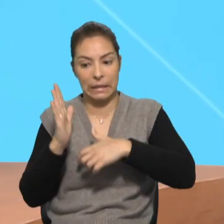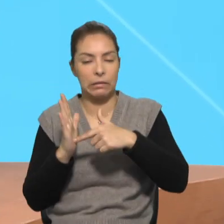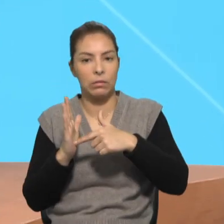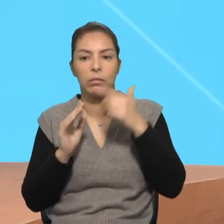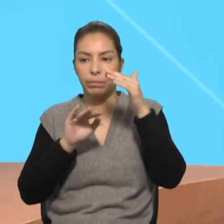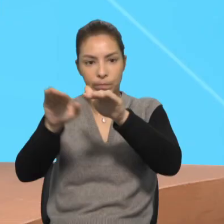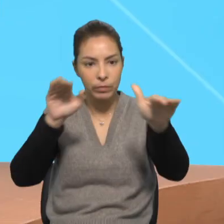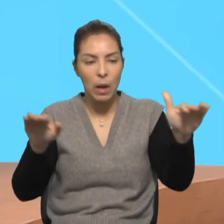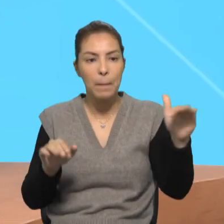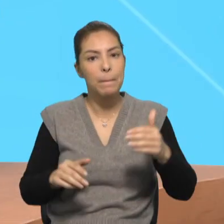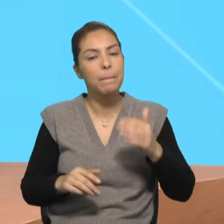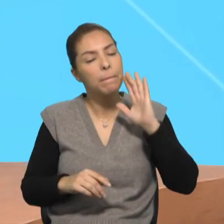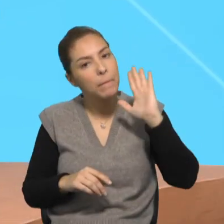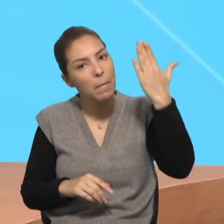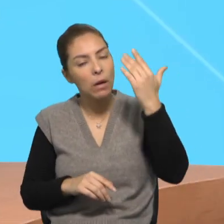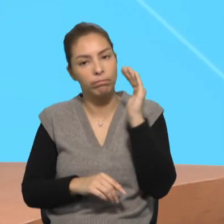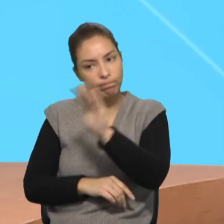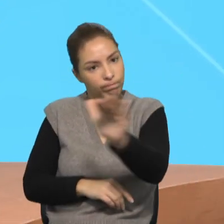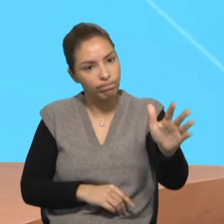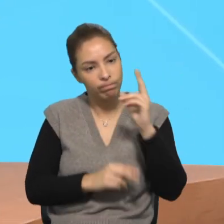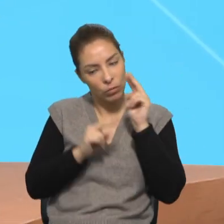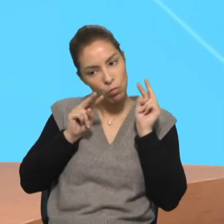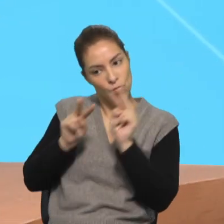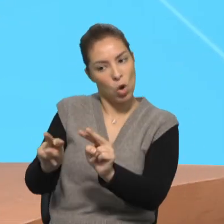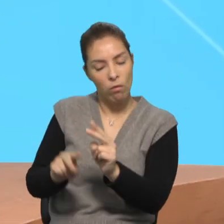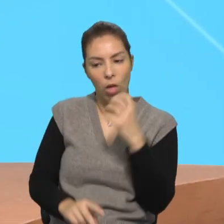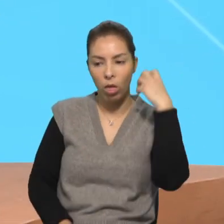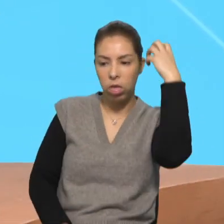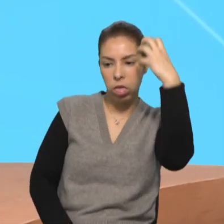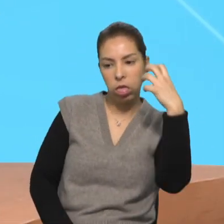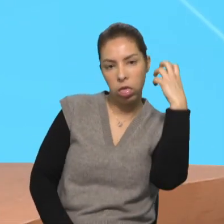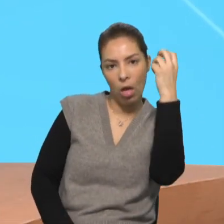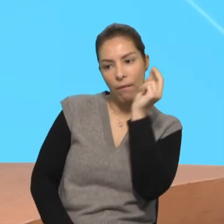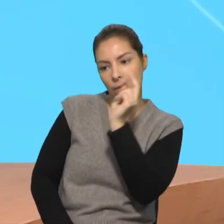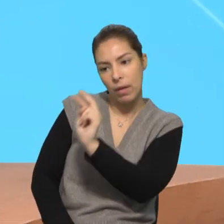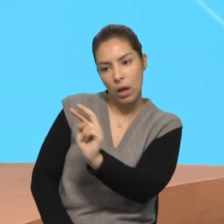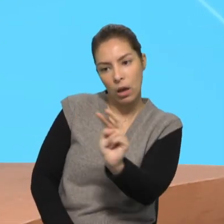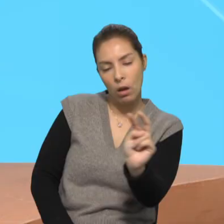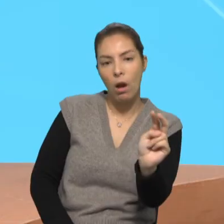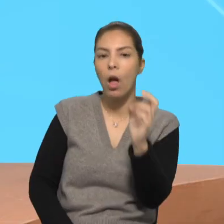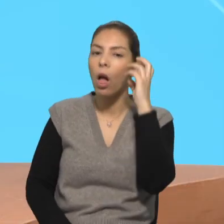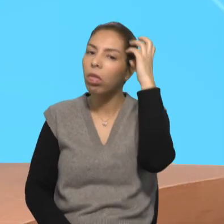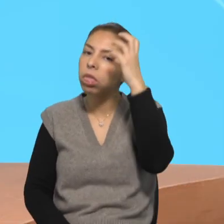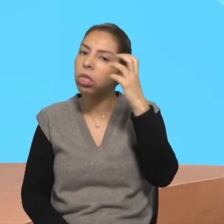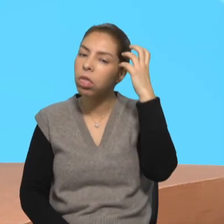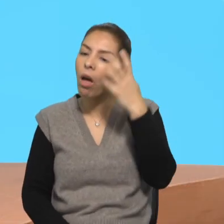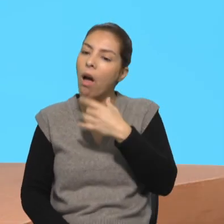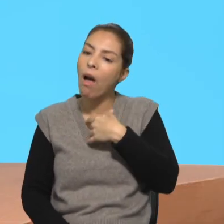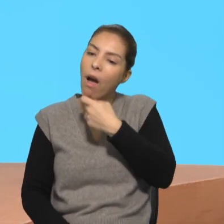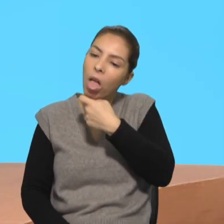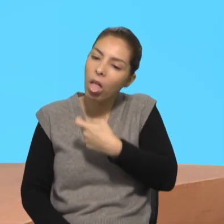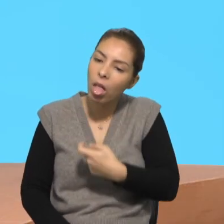contemplação, primeiro, mas depois também eu diria quase à veneração da própria obra criada,